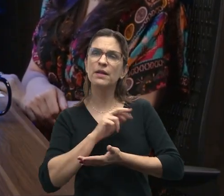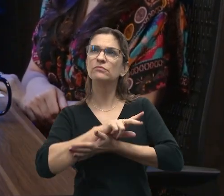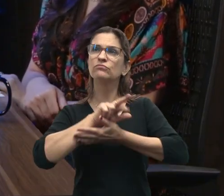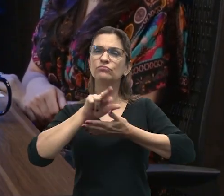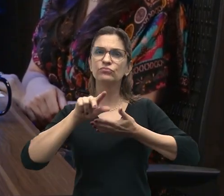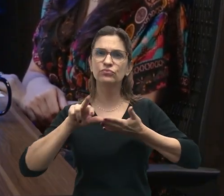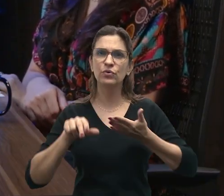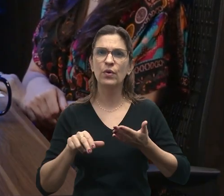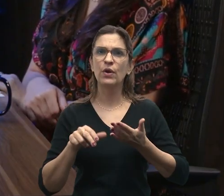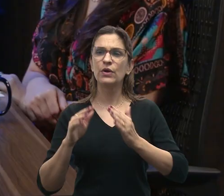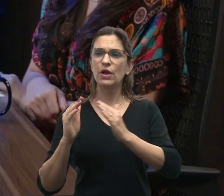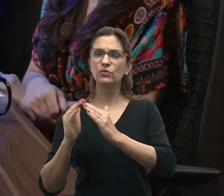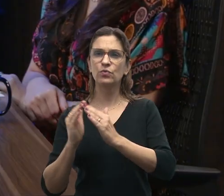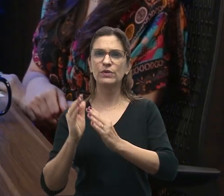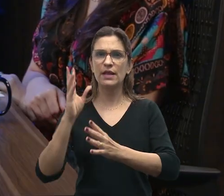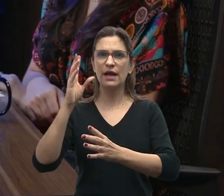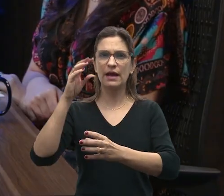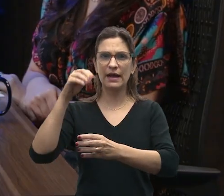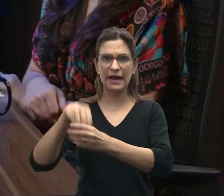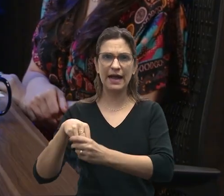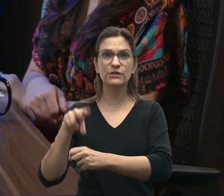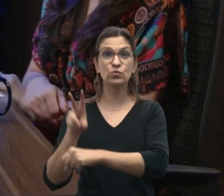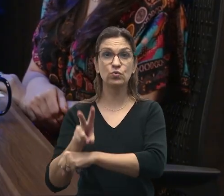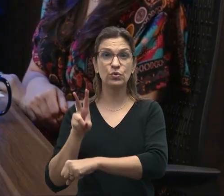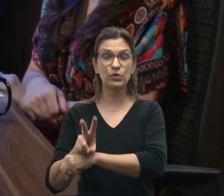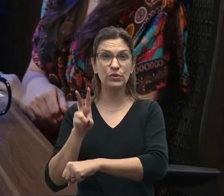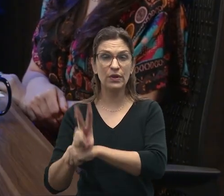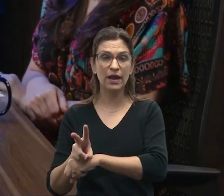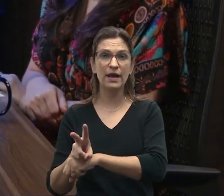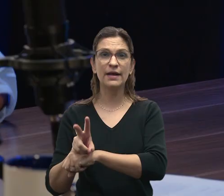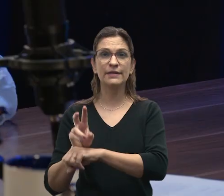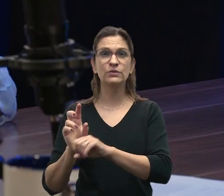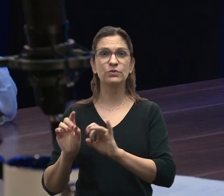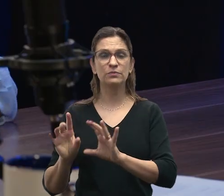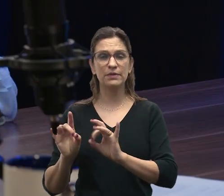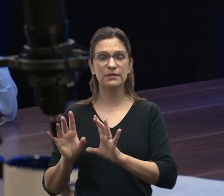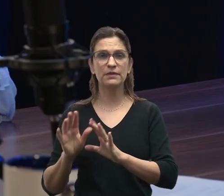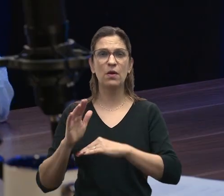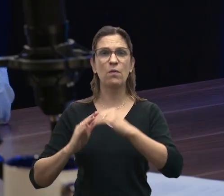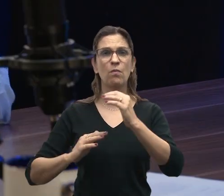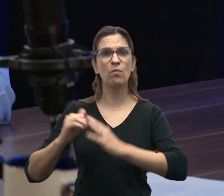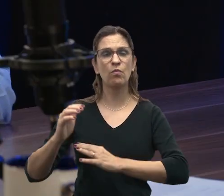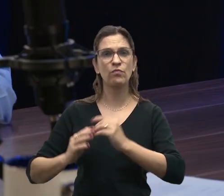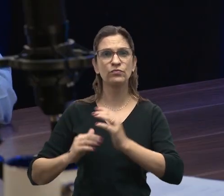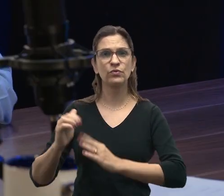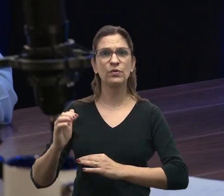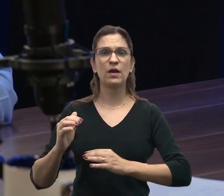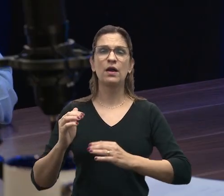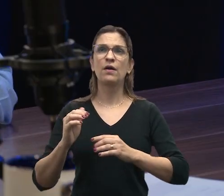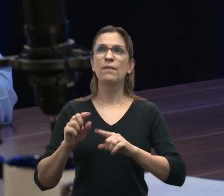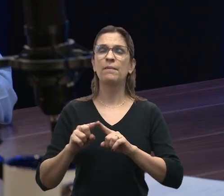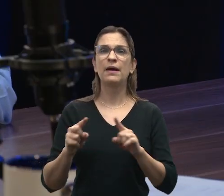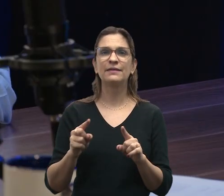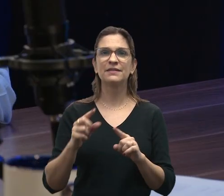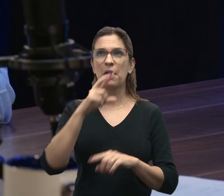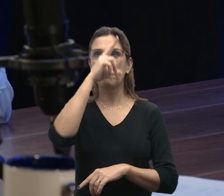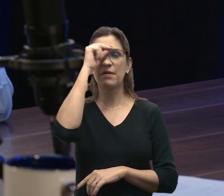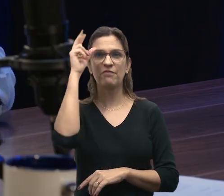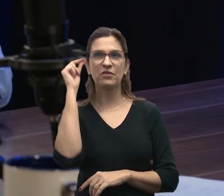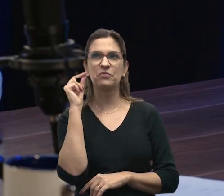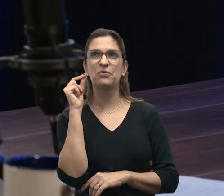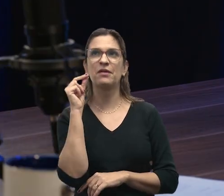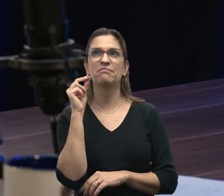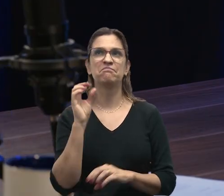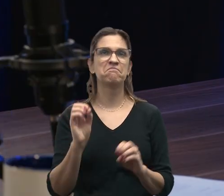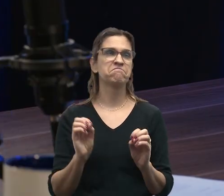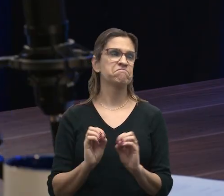home care, de outros suprimentos para sondas, enfim, e que a prefeitura não atende. A prefeita alega